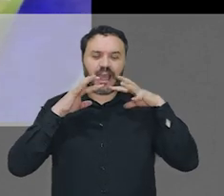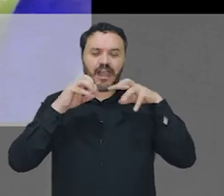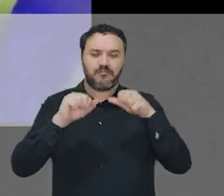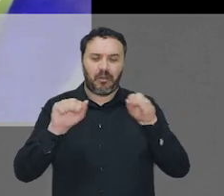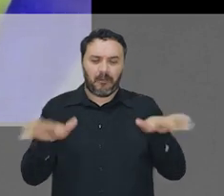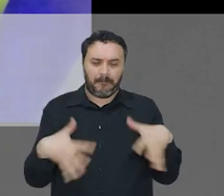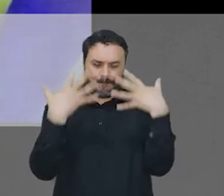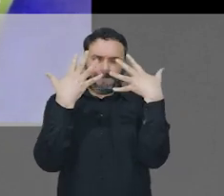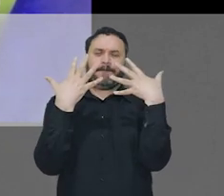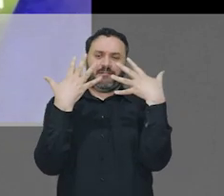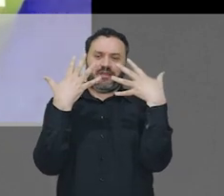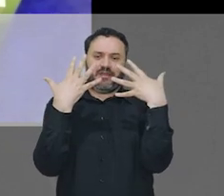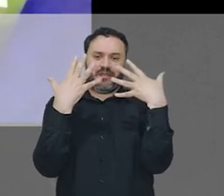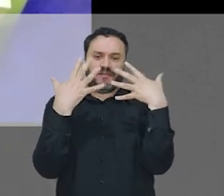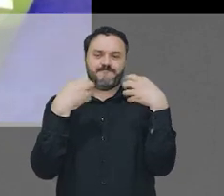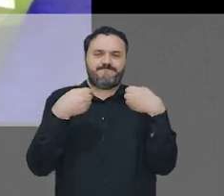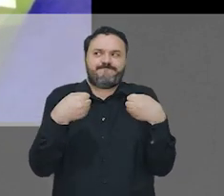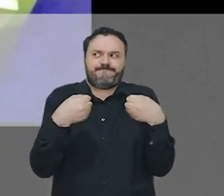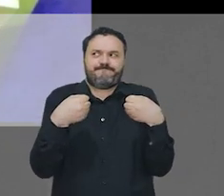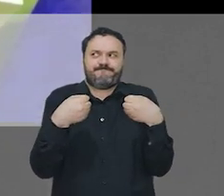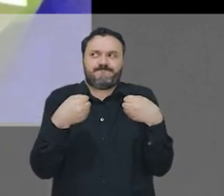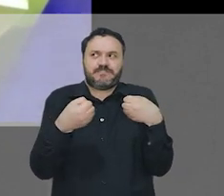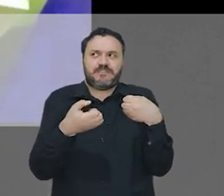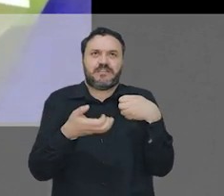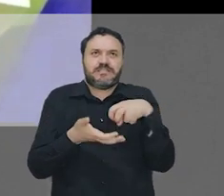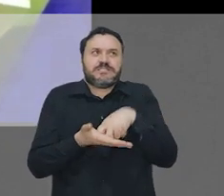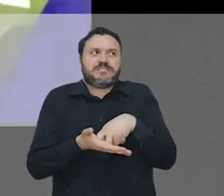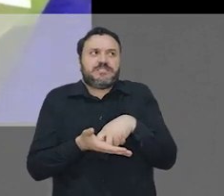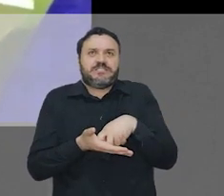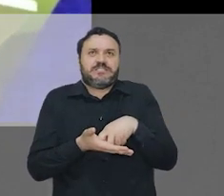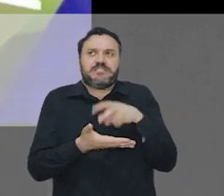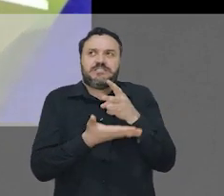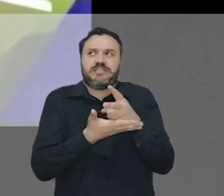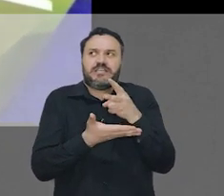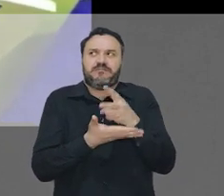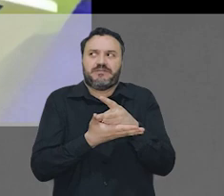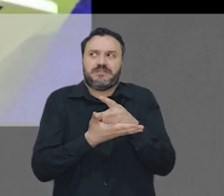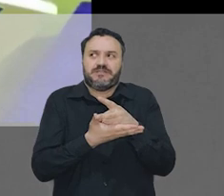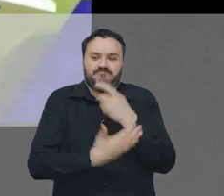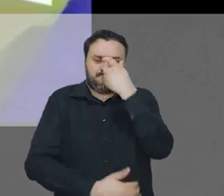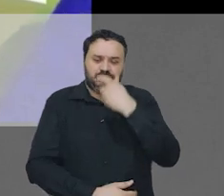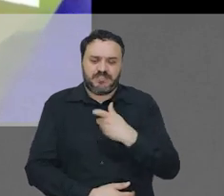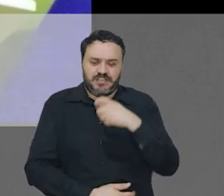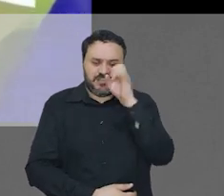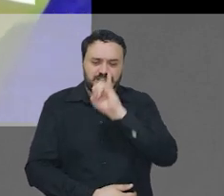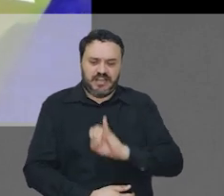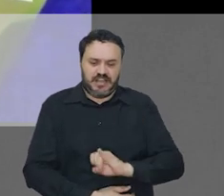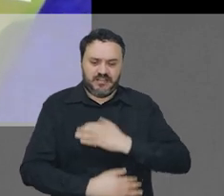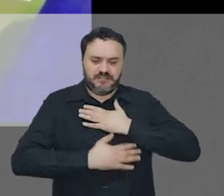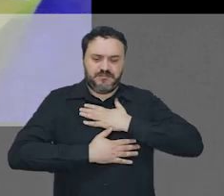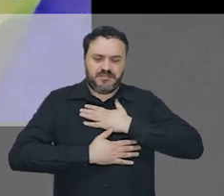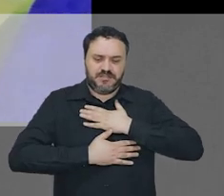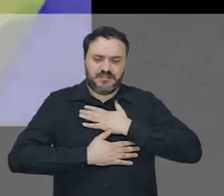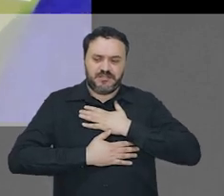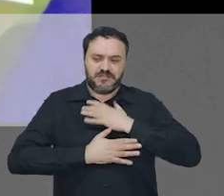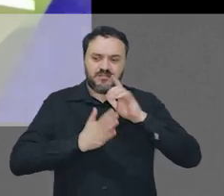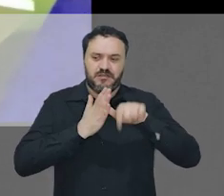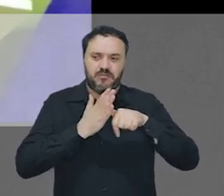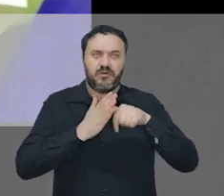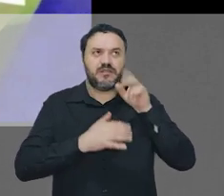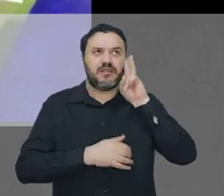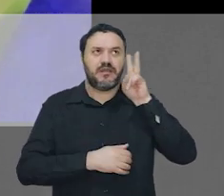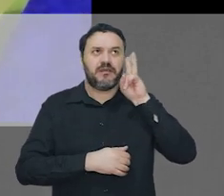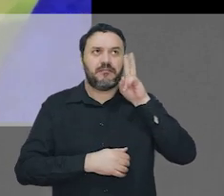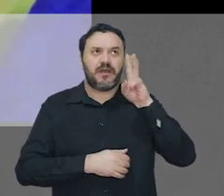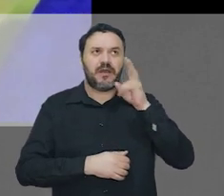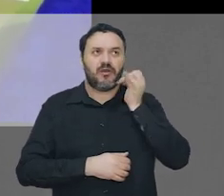ser condenado à angústia perene. Ser italiano para mim... Depois lembrei-me de um conto da